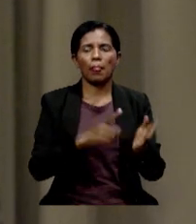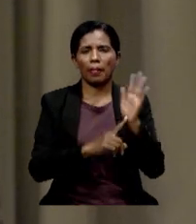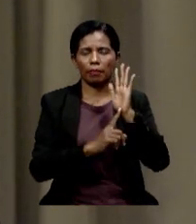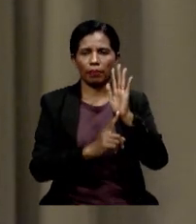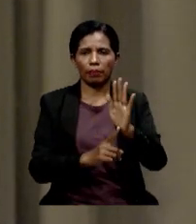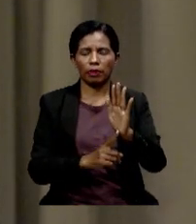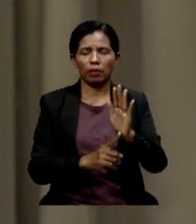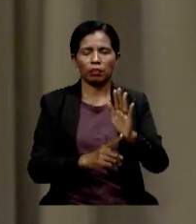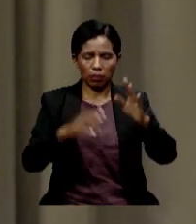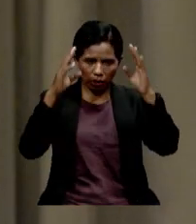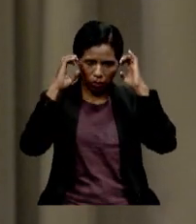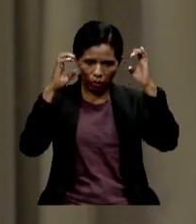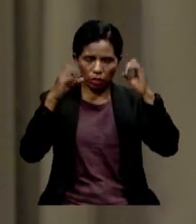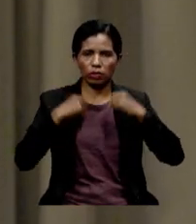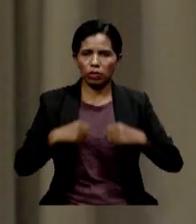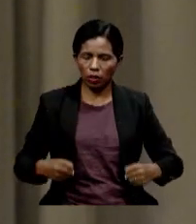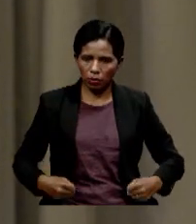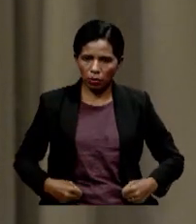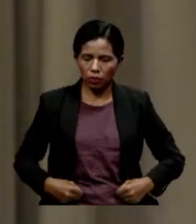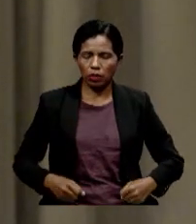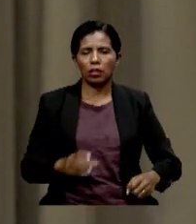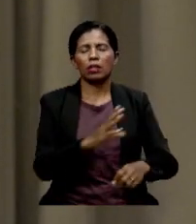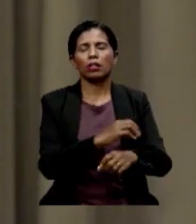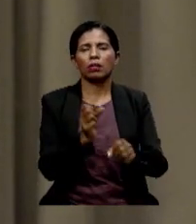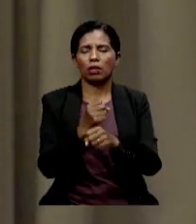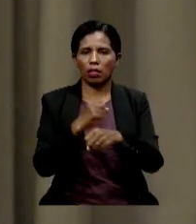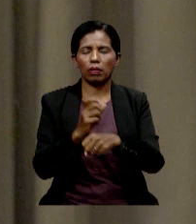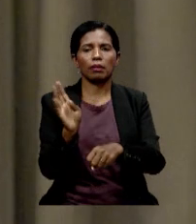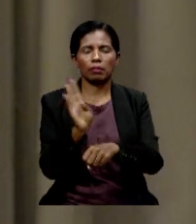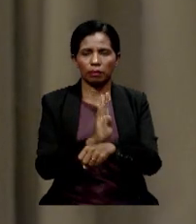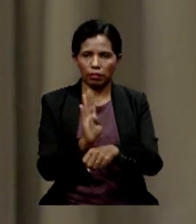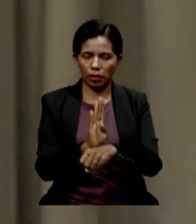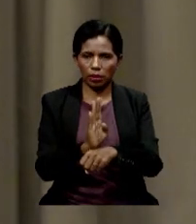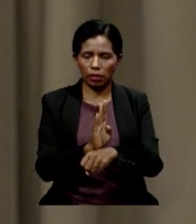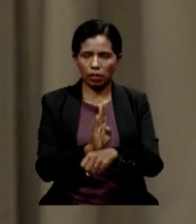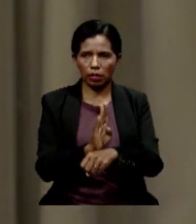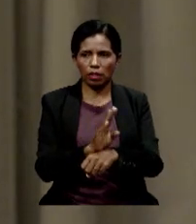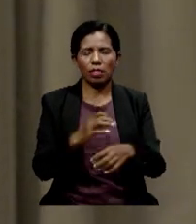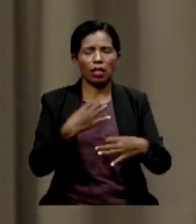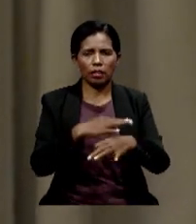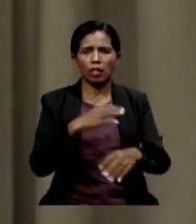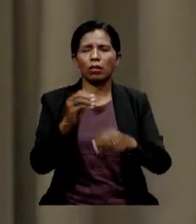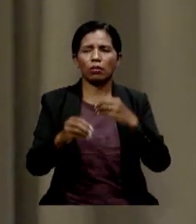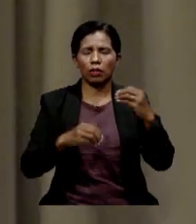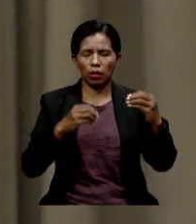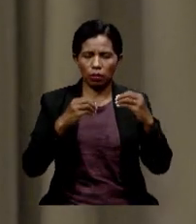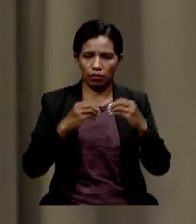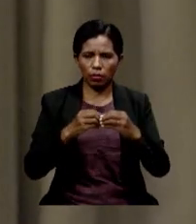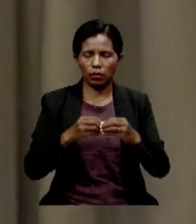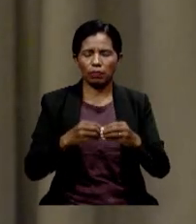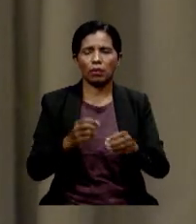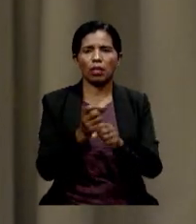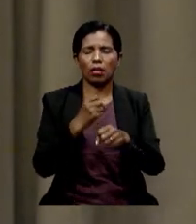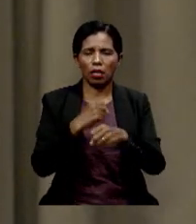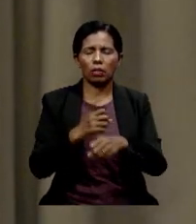na educação, quando pensamos na saúde, quando pensamos nos camponeses